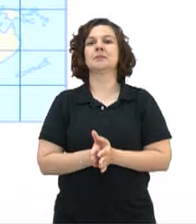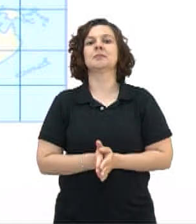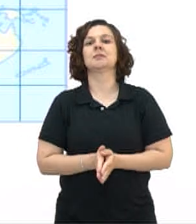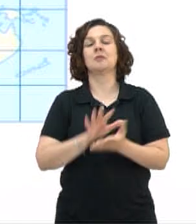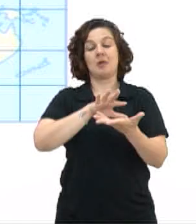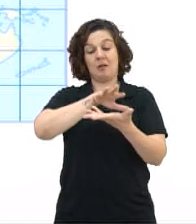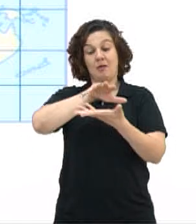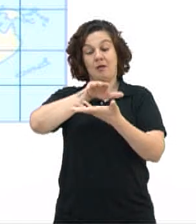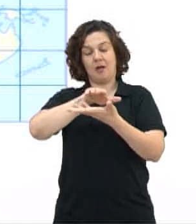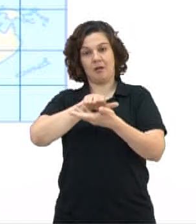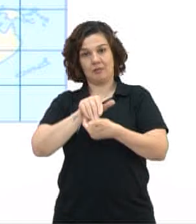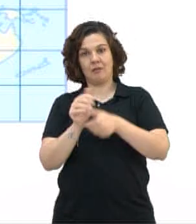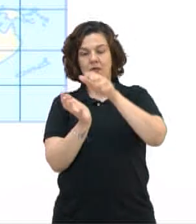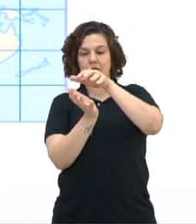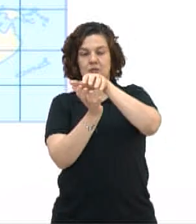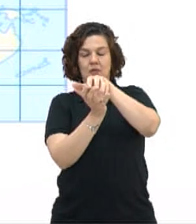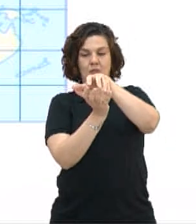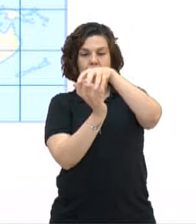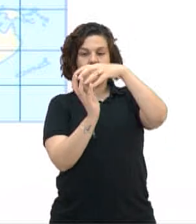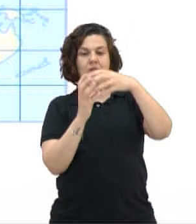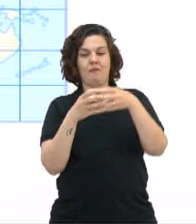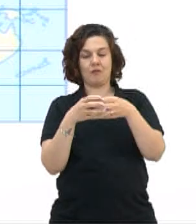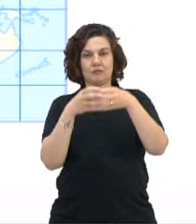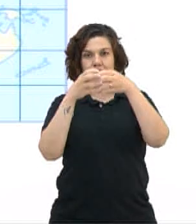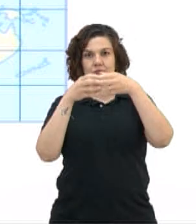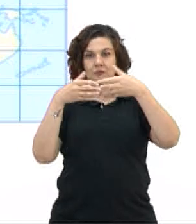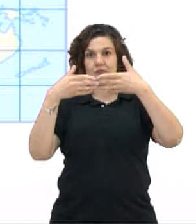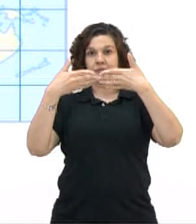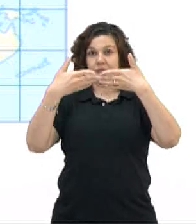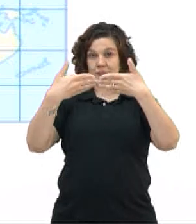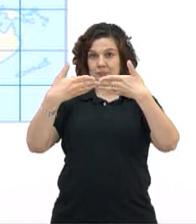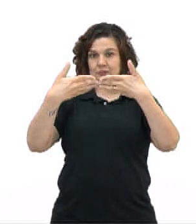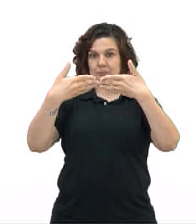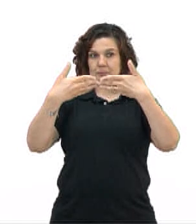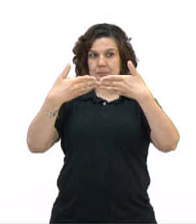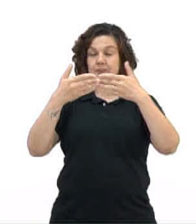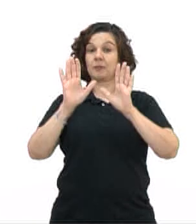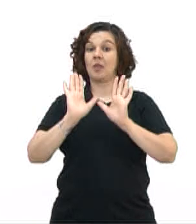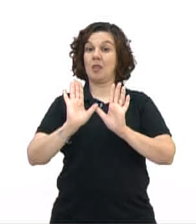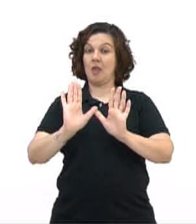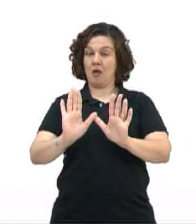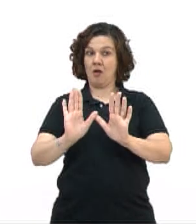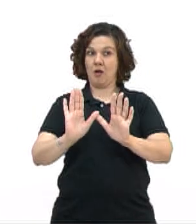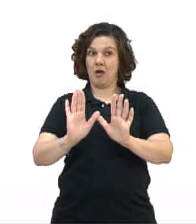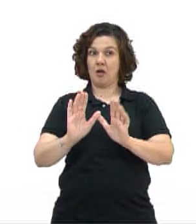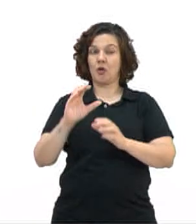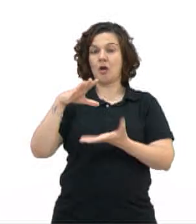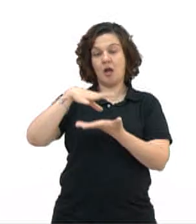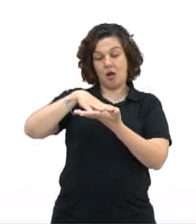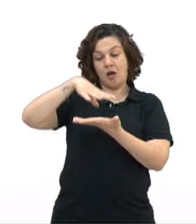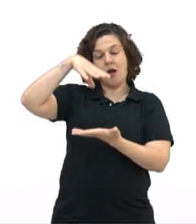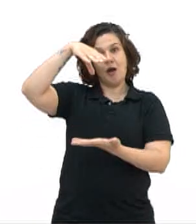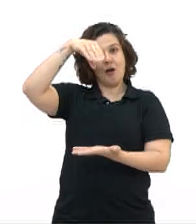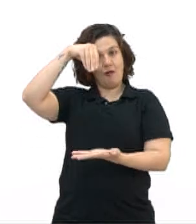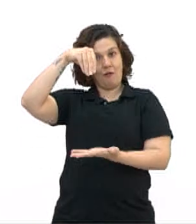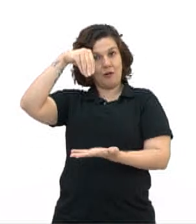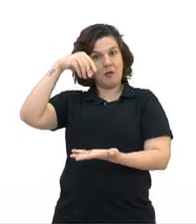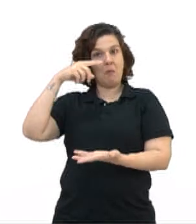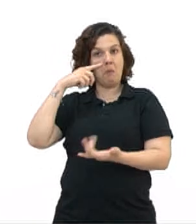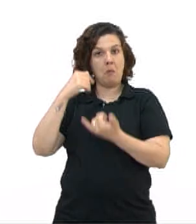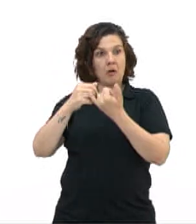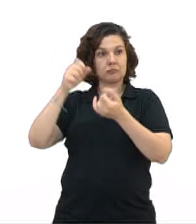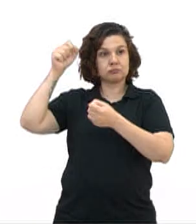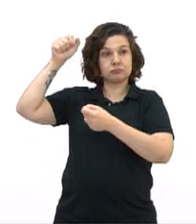superfície terrestre no plano, como se a Terra fosse envolta em um cilindro. Já a projeção cônica é como se tivéssemos um